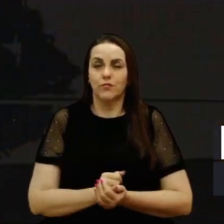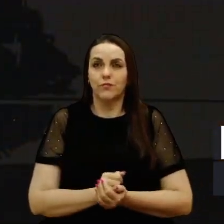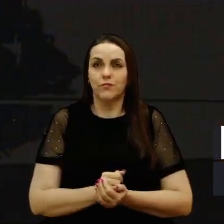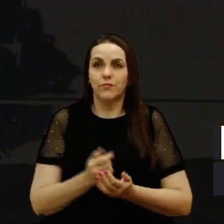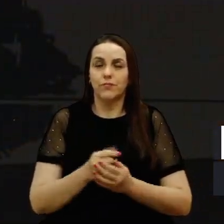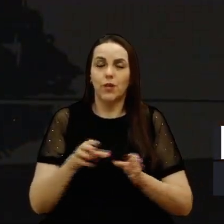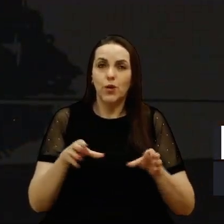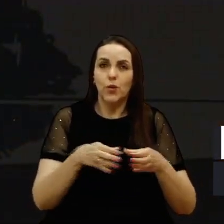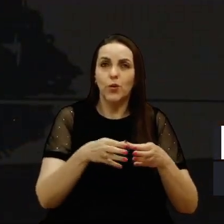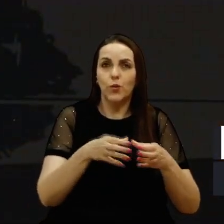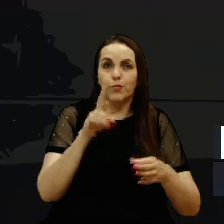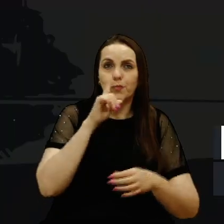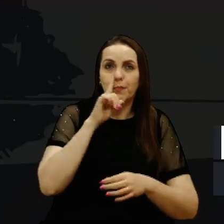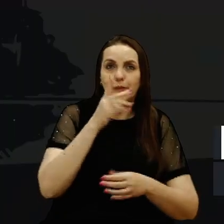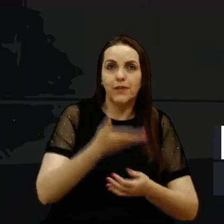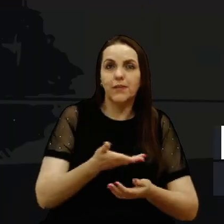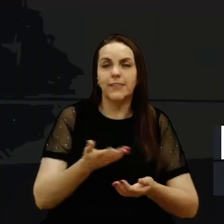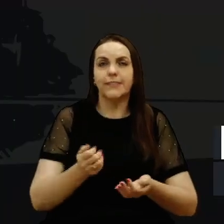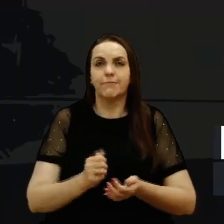clube de mães,